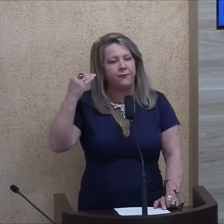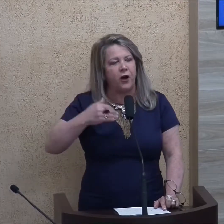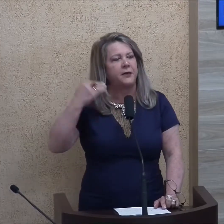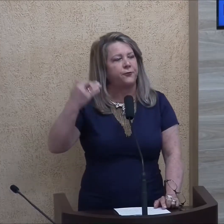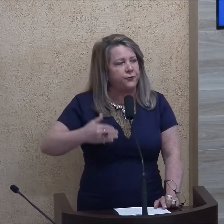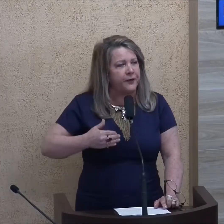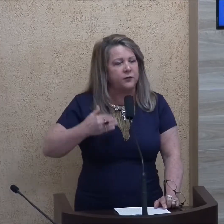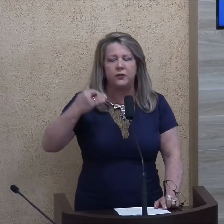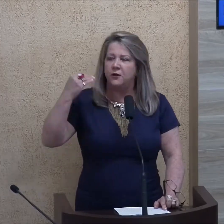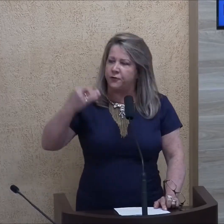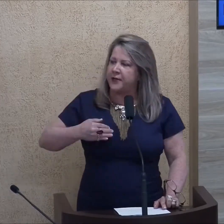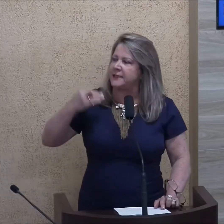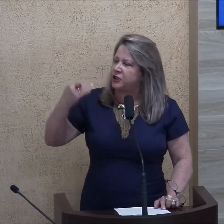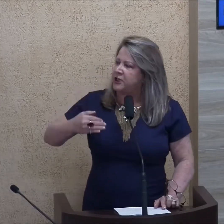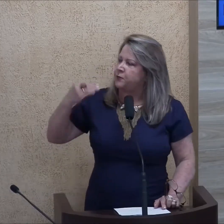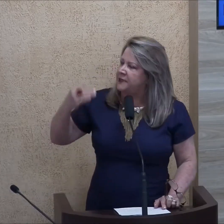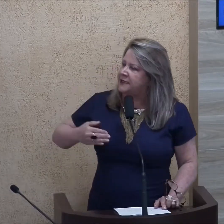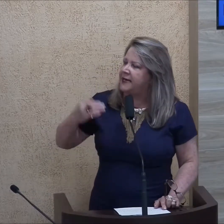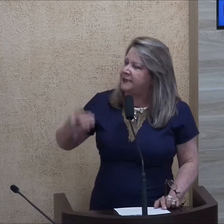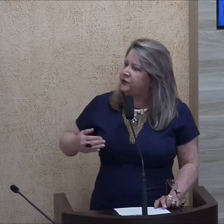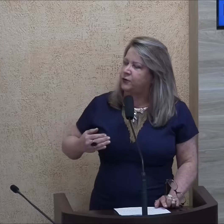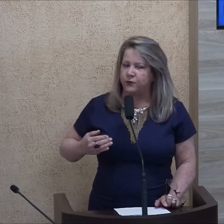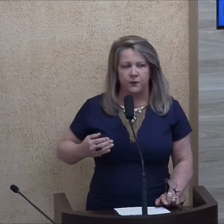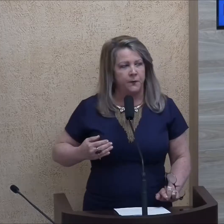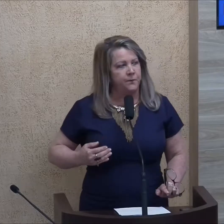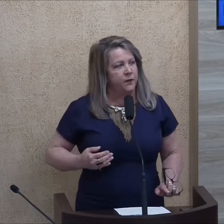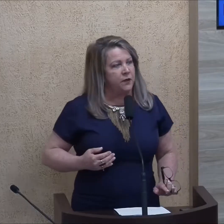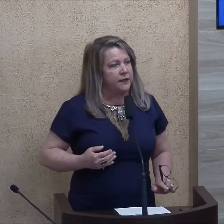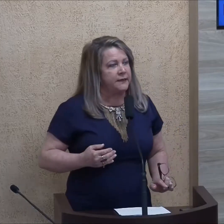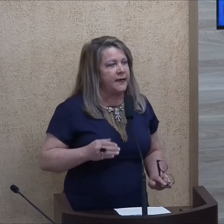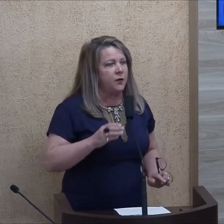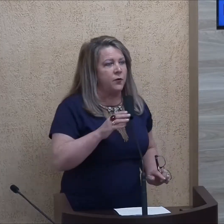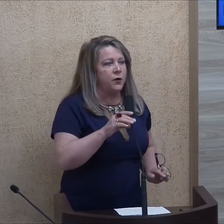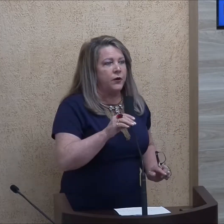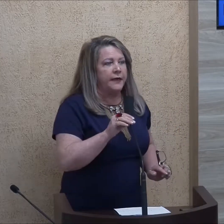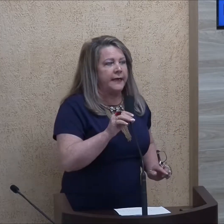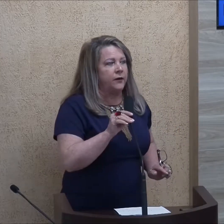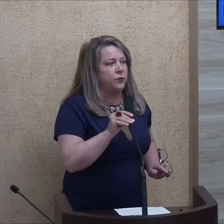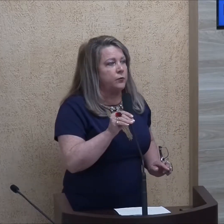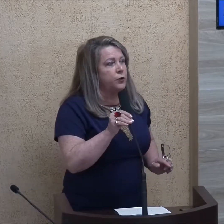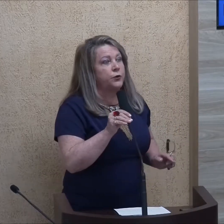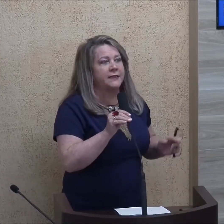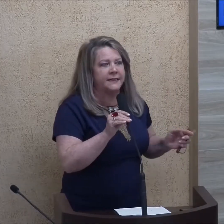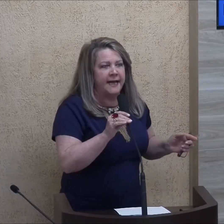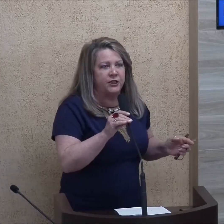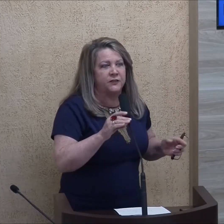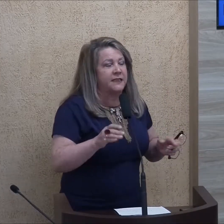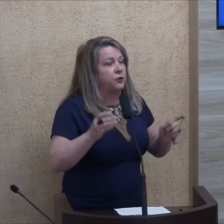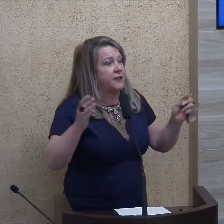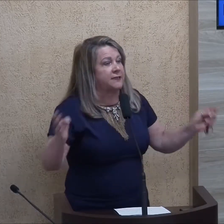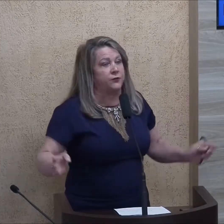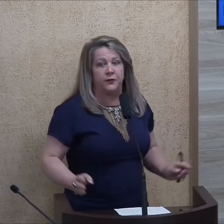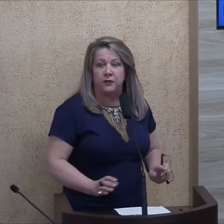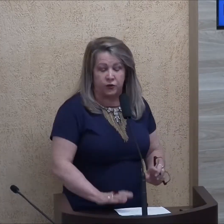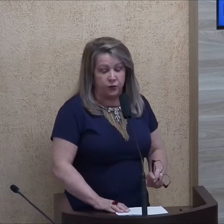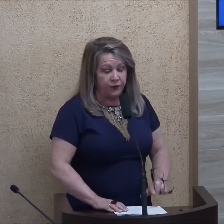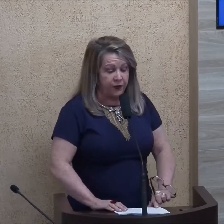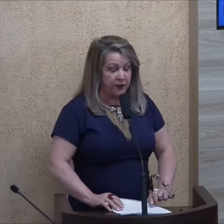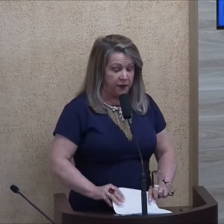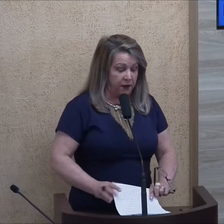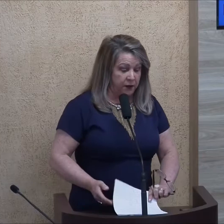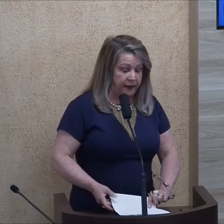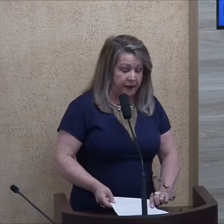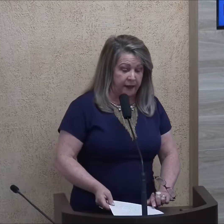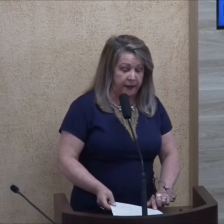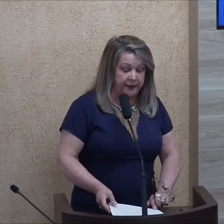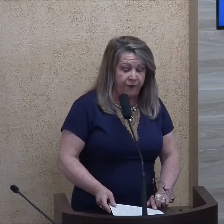fez, da forma que foi feito, fez a gente pensar nisso. Então, muito recente, às vezes quer mostrar serviço,